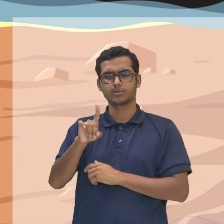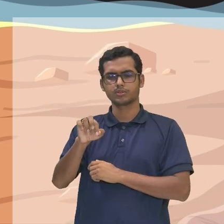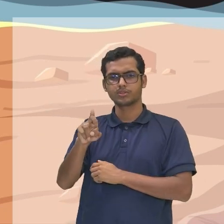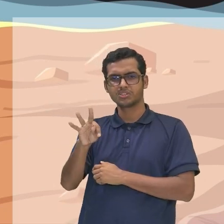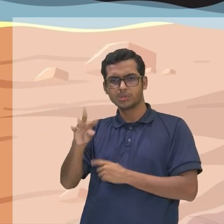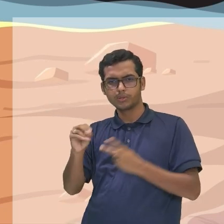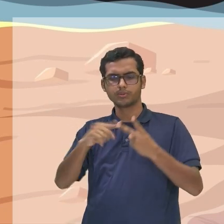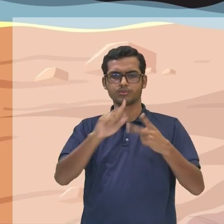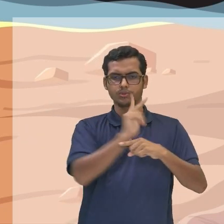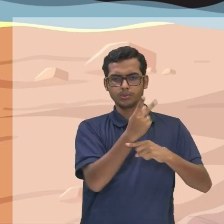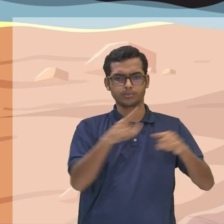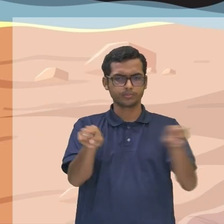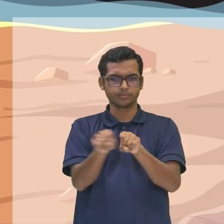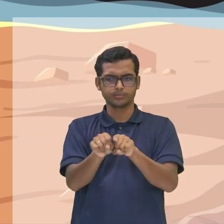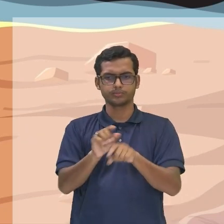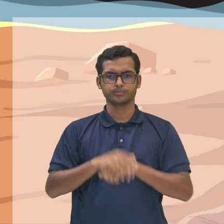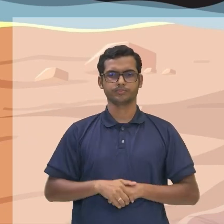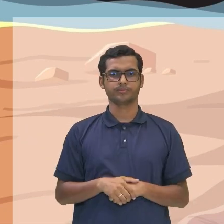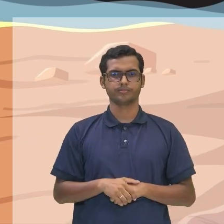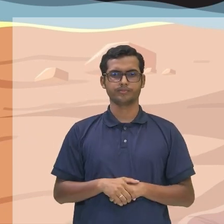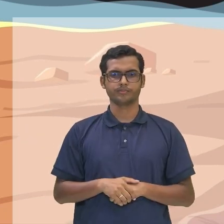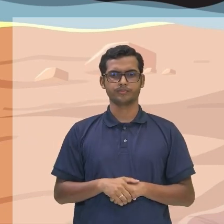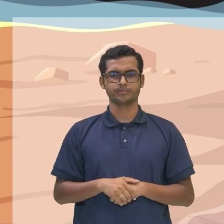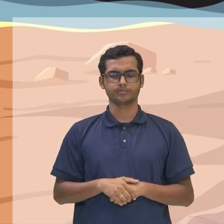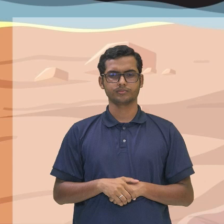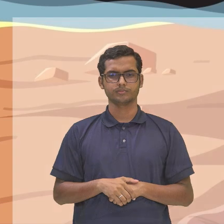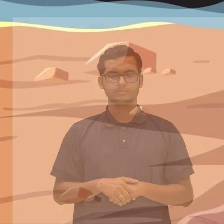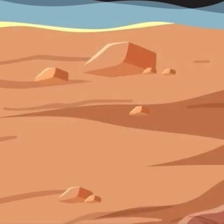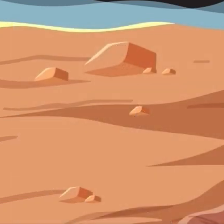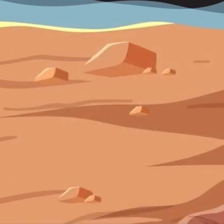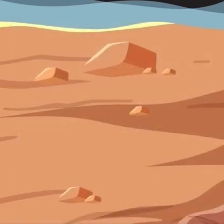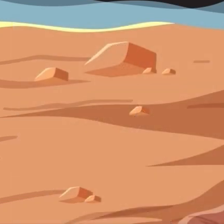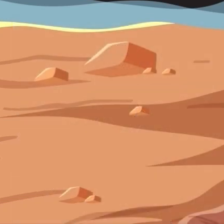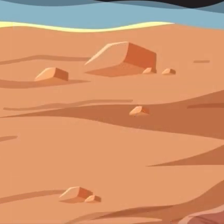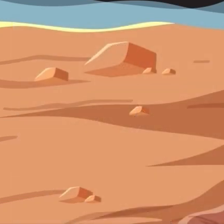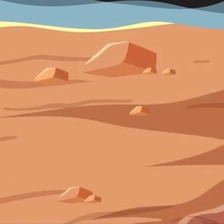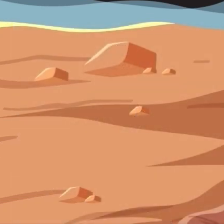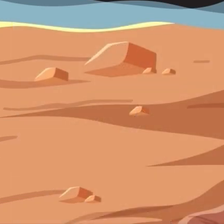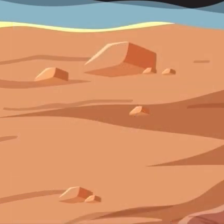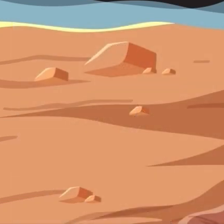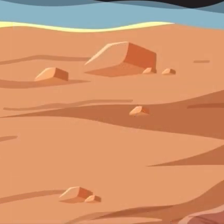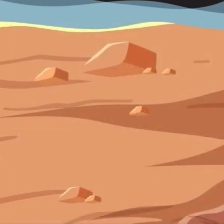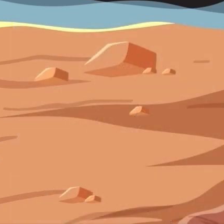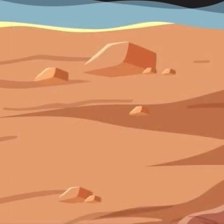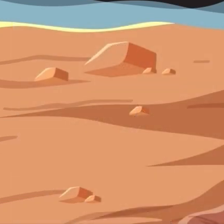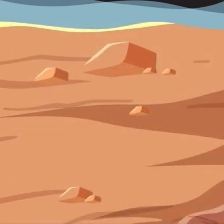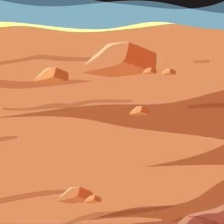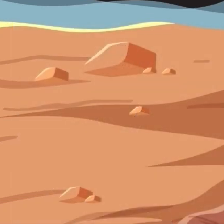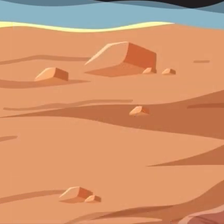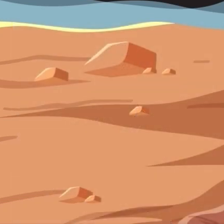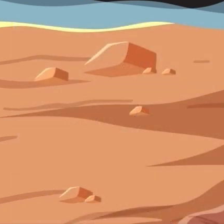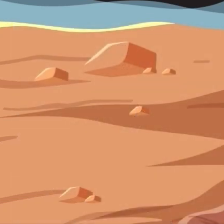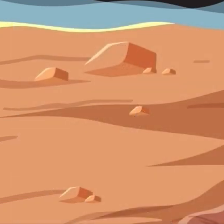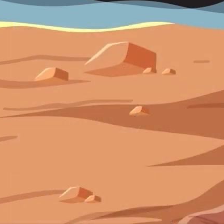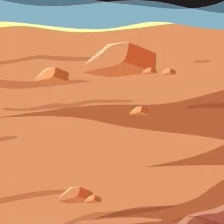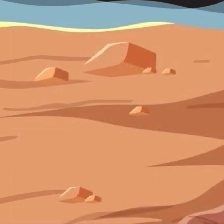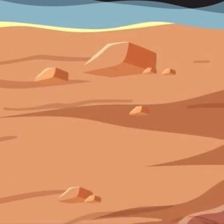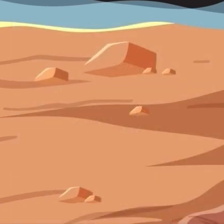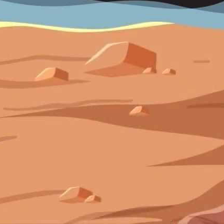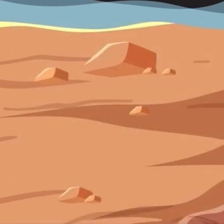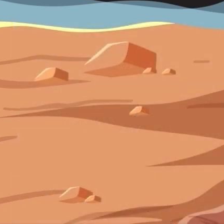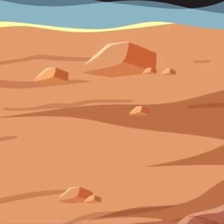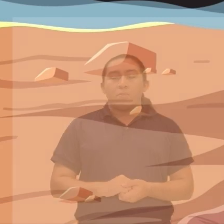do hidrogênio. Bom, mas não parou por aí, tá certo? O universo continuou se expandindo ainda mais e